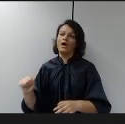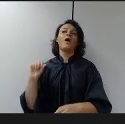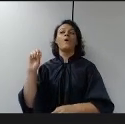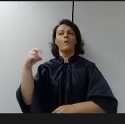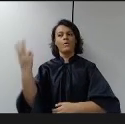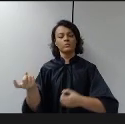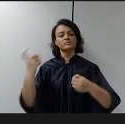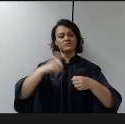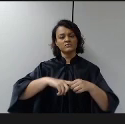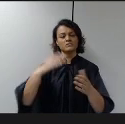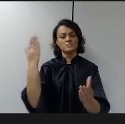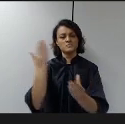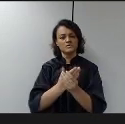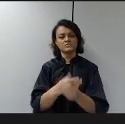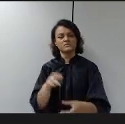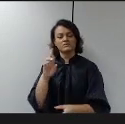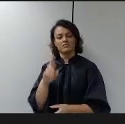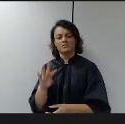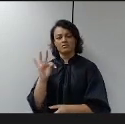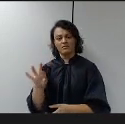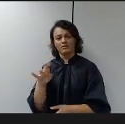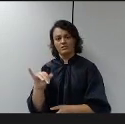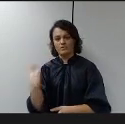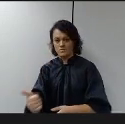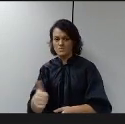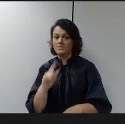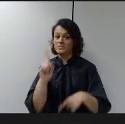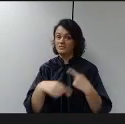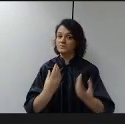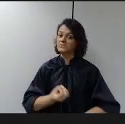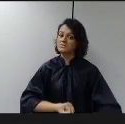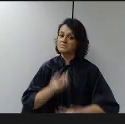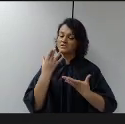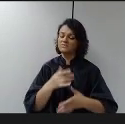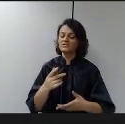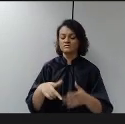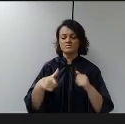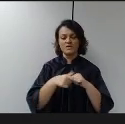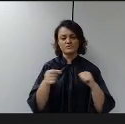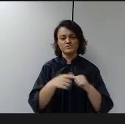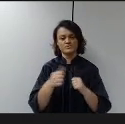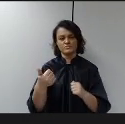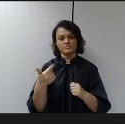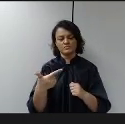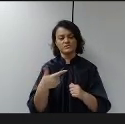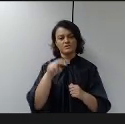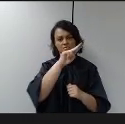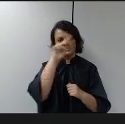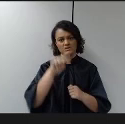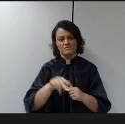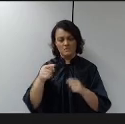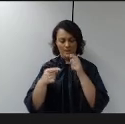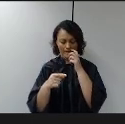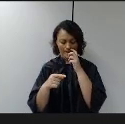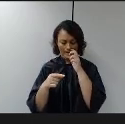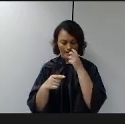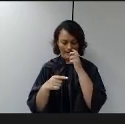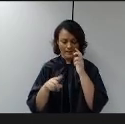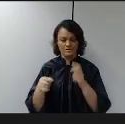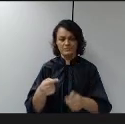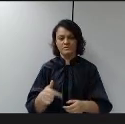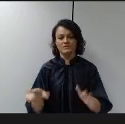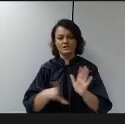ao TR1 para que se manifeste sobre o artigo 12, parágrafo 1º da Lei 8.112. Muito